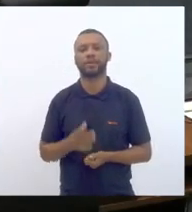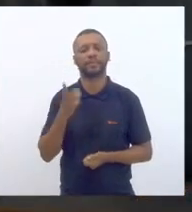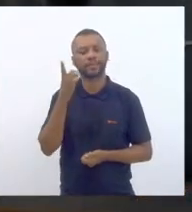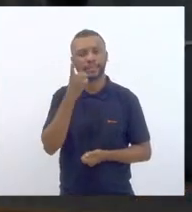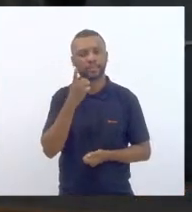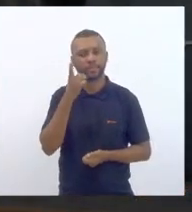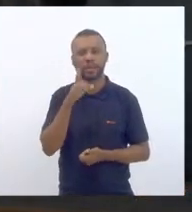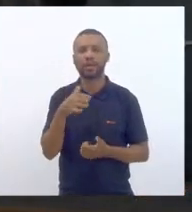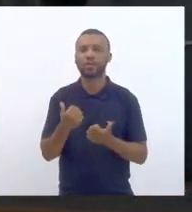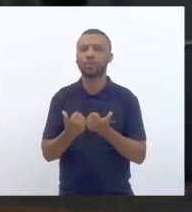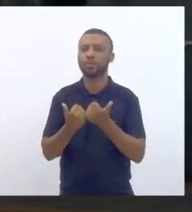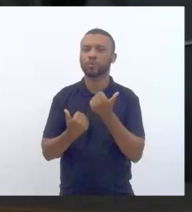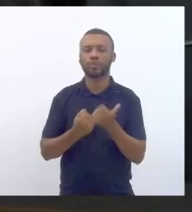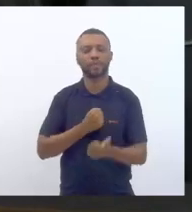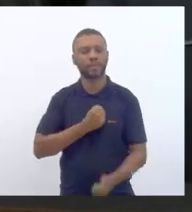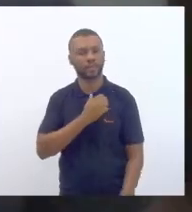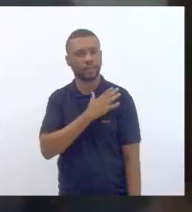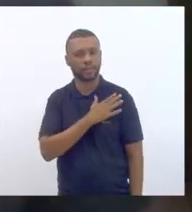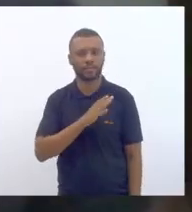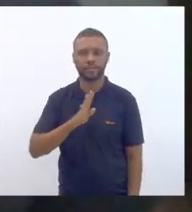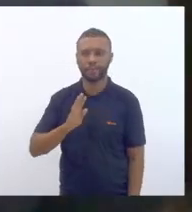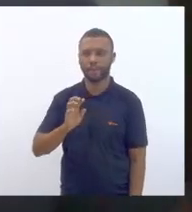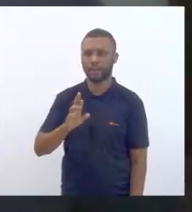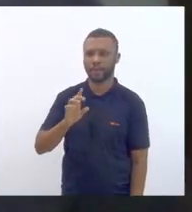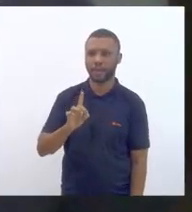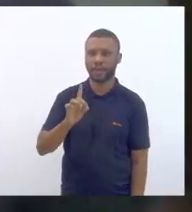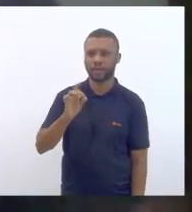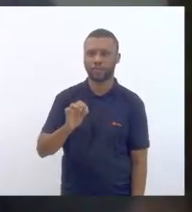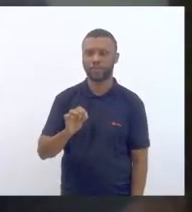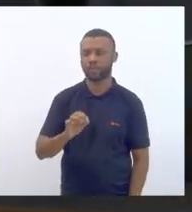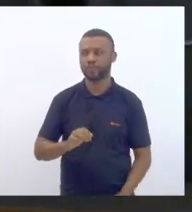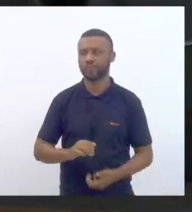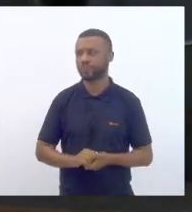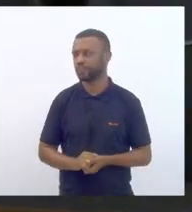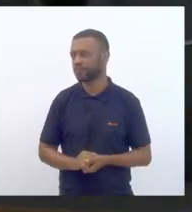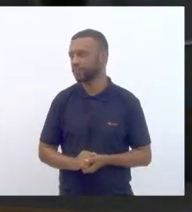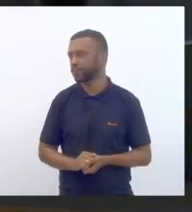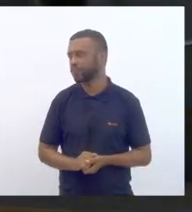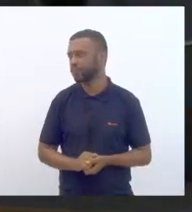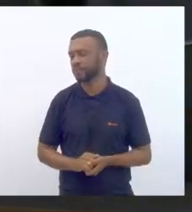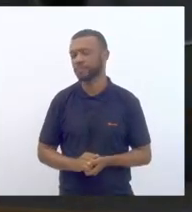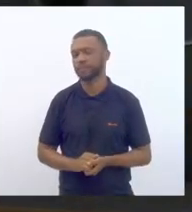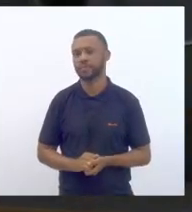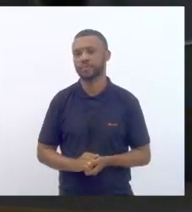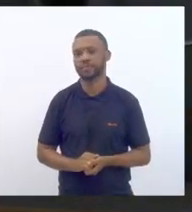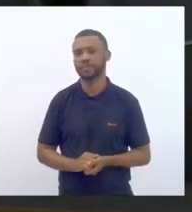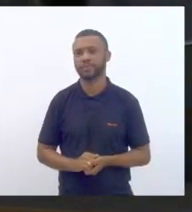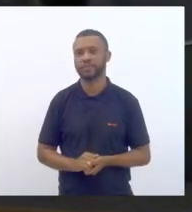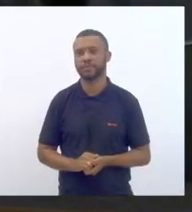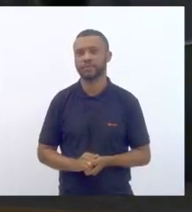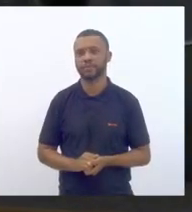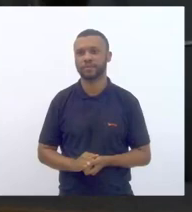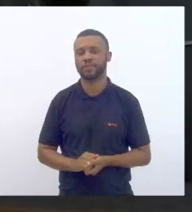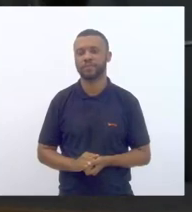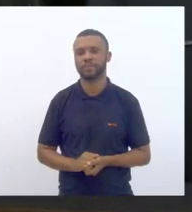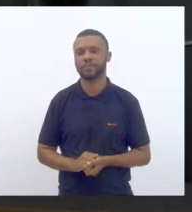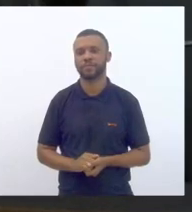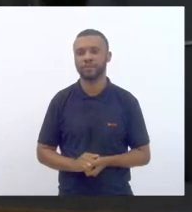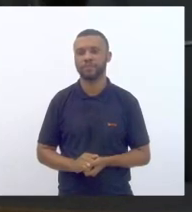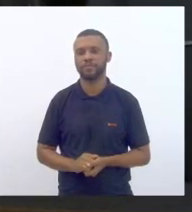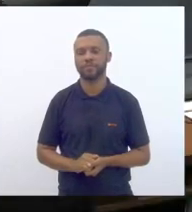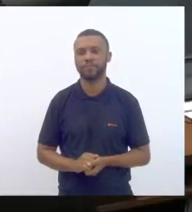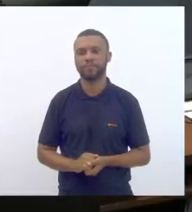Deputado Subtenente Bernardo. Sim. Subtenente Bernardo, sim, 38. Deputada Tia